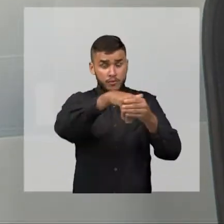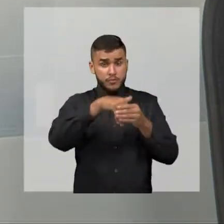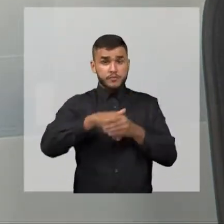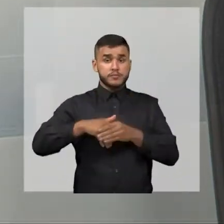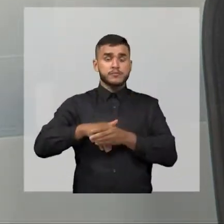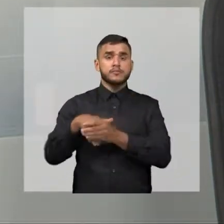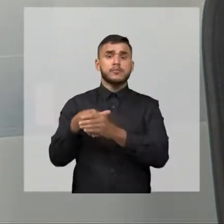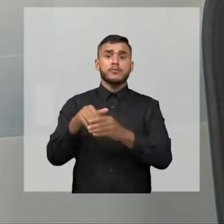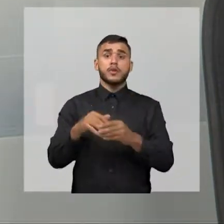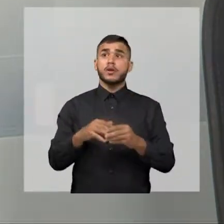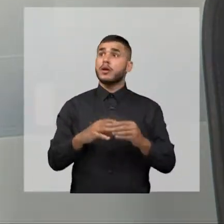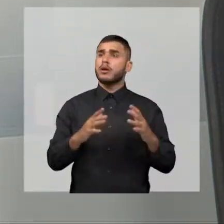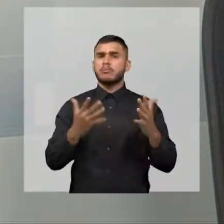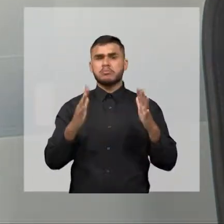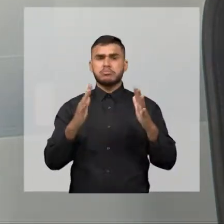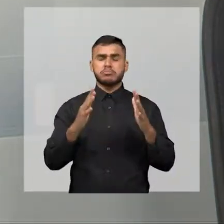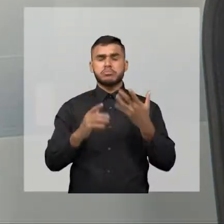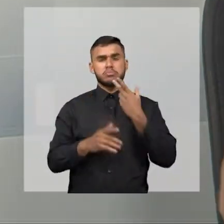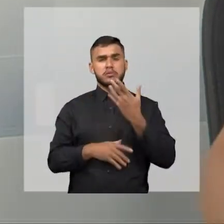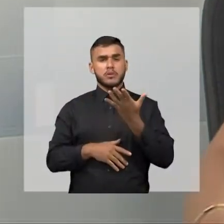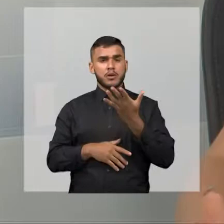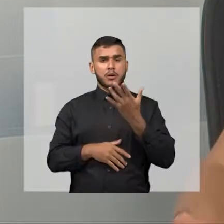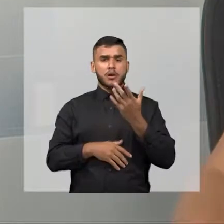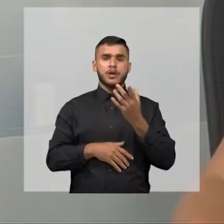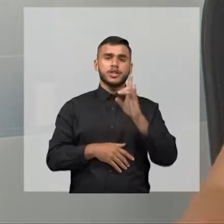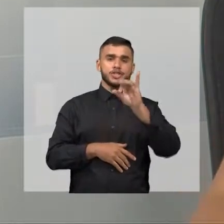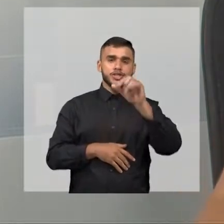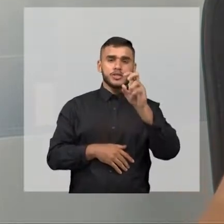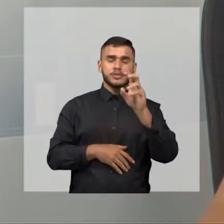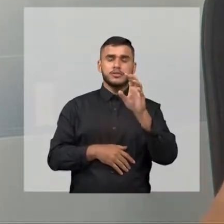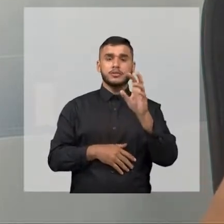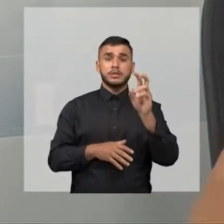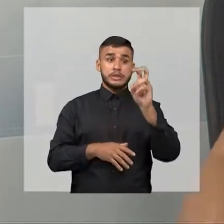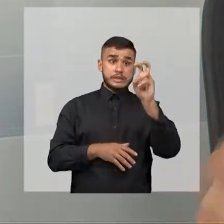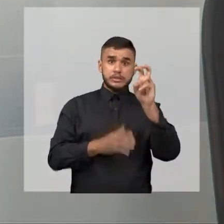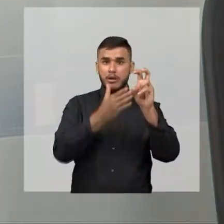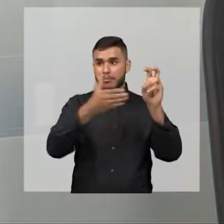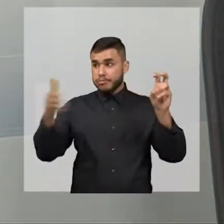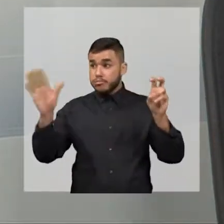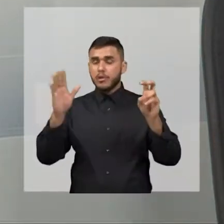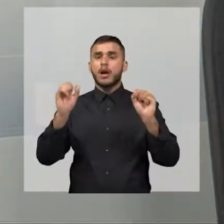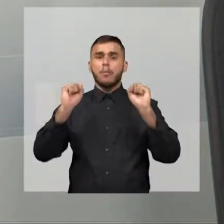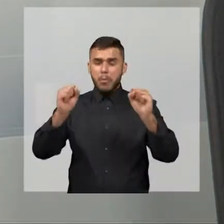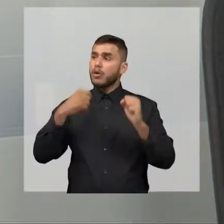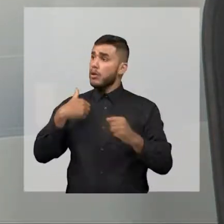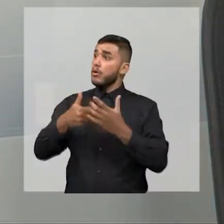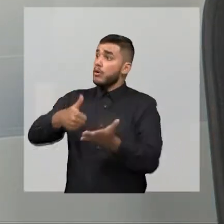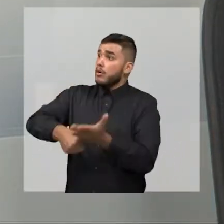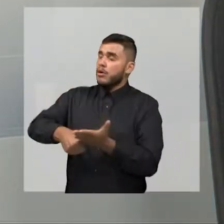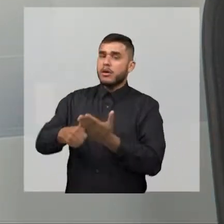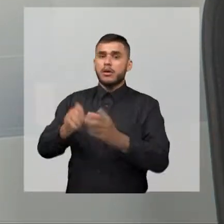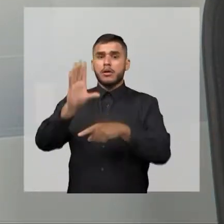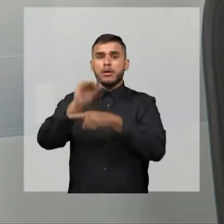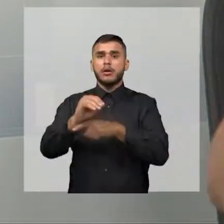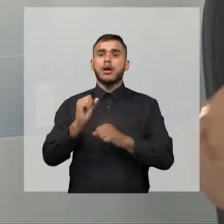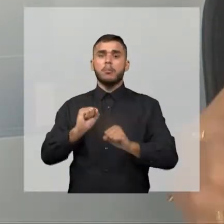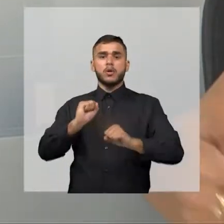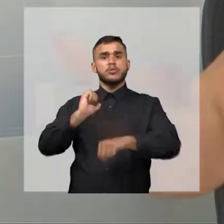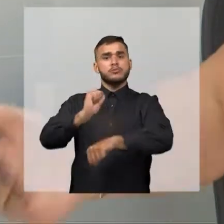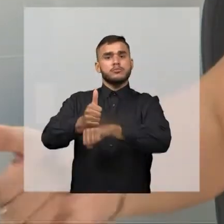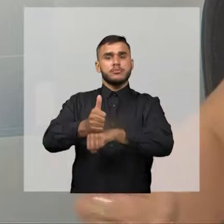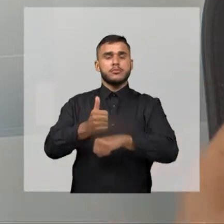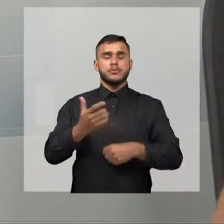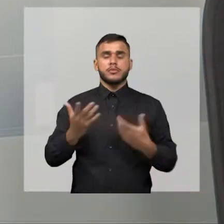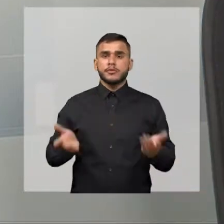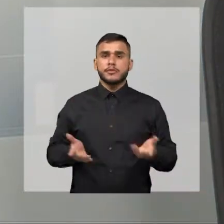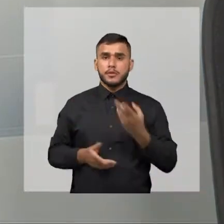entre o final da eleição e a diplomação, eu me legalizaria, fazia a minha biometria e poderia, assim,